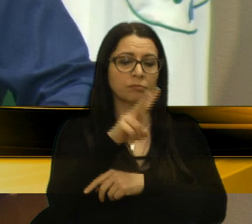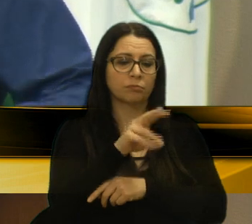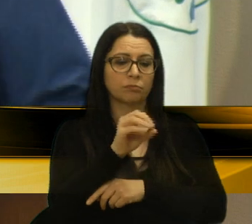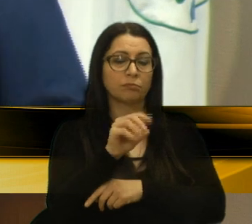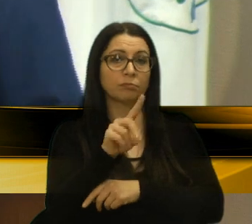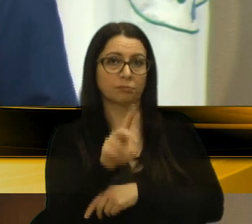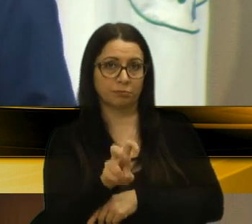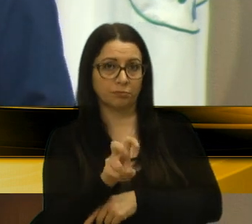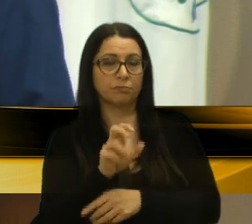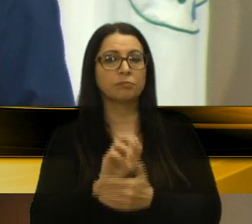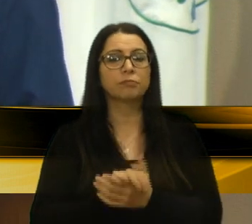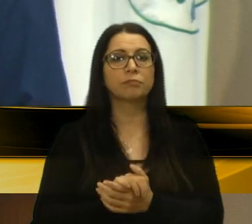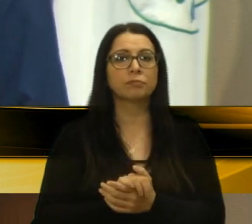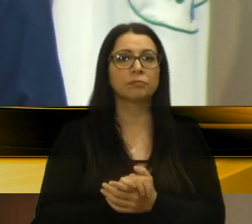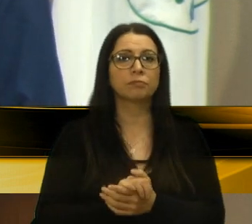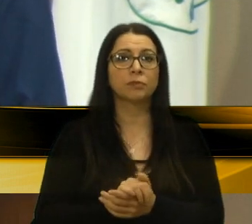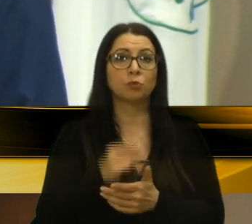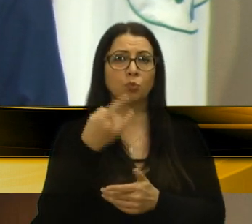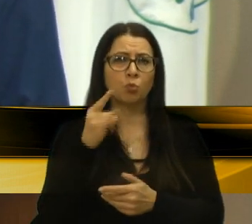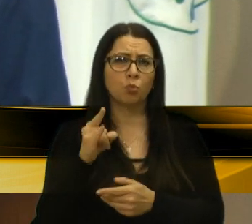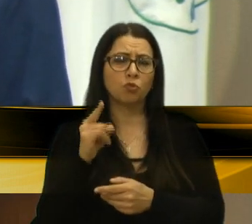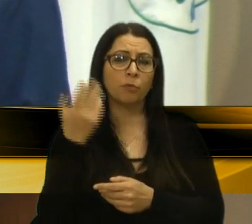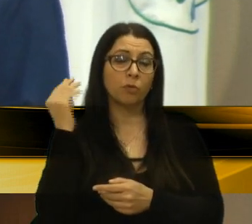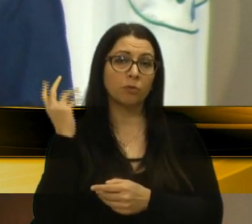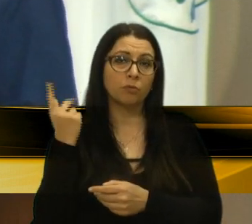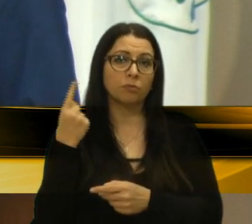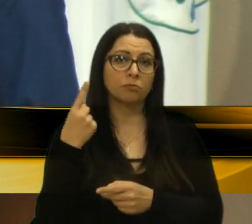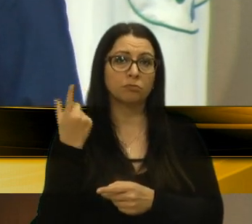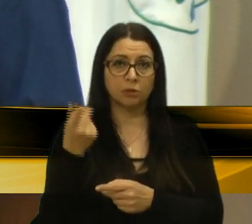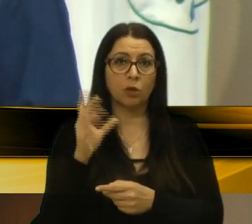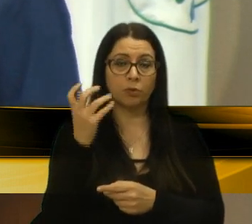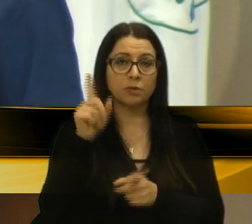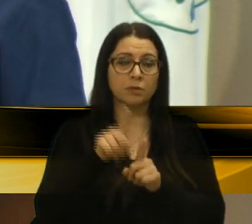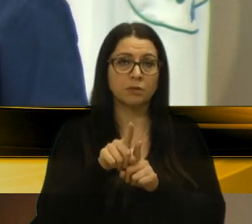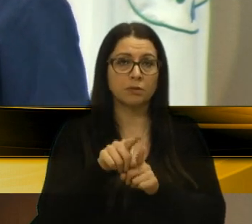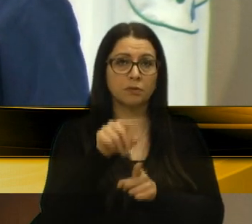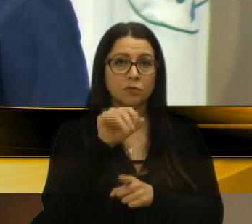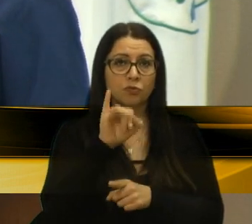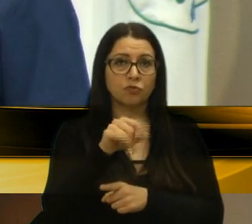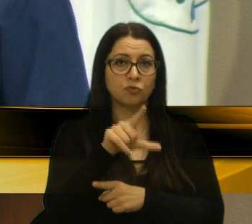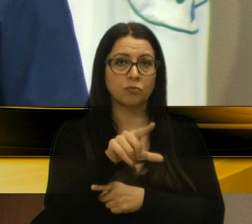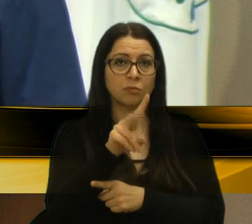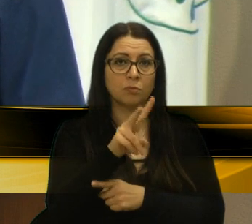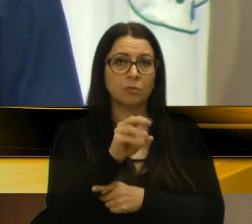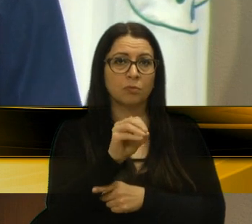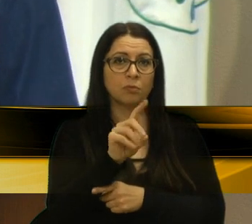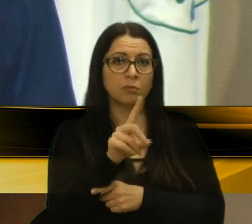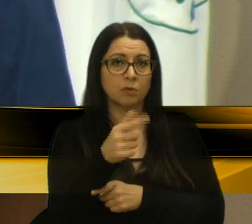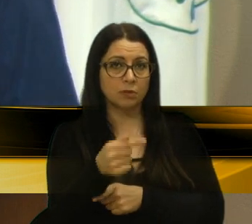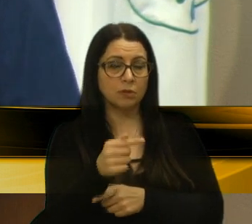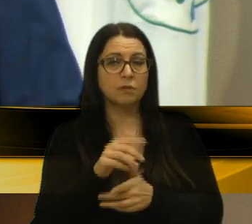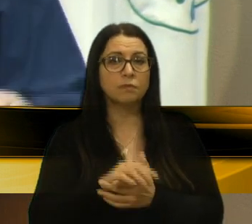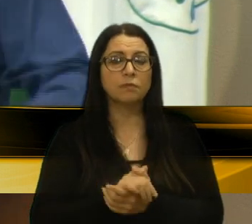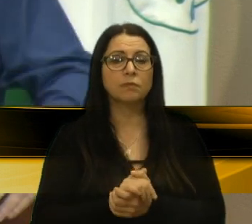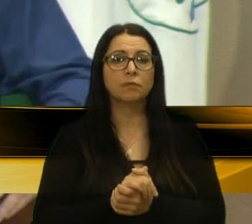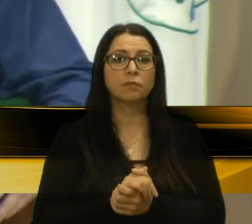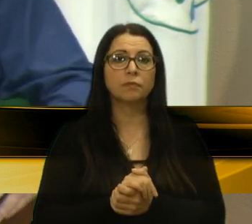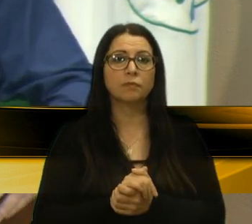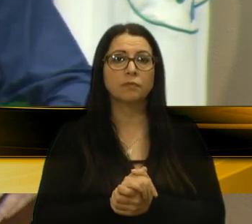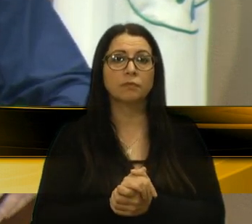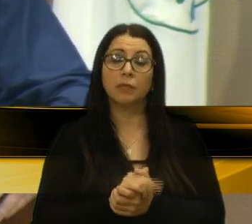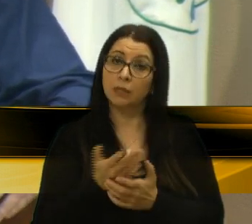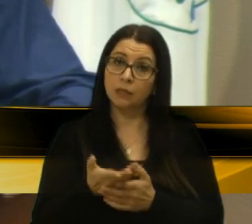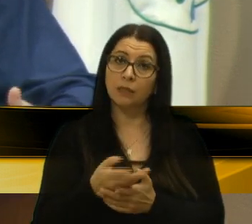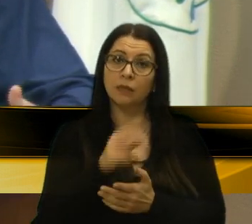2015. E o último caso positivo ocorreu em julho de 2017.